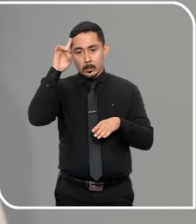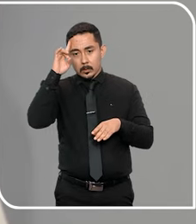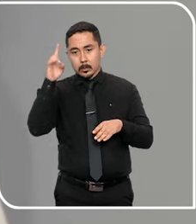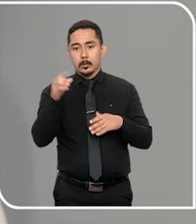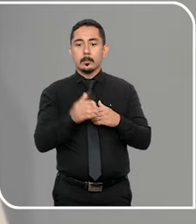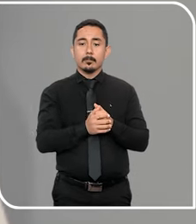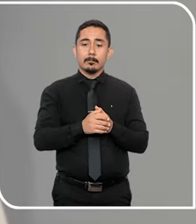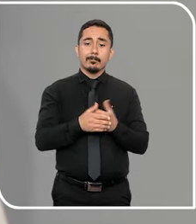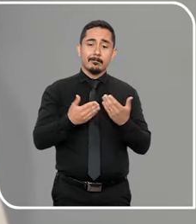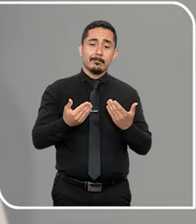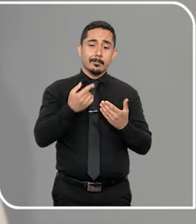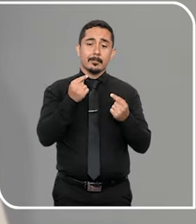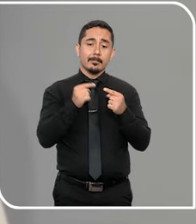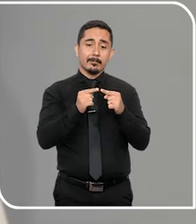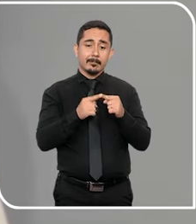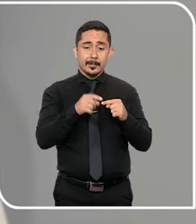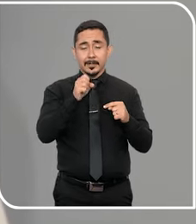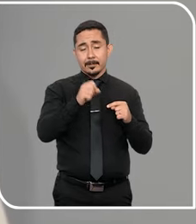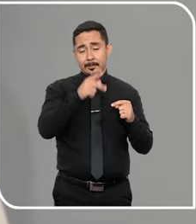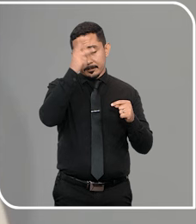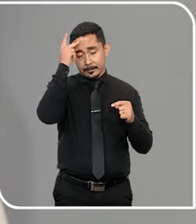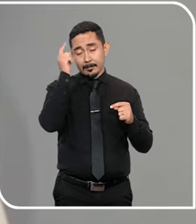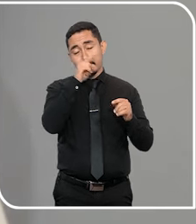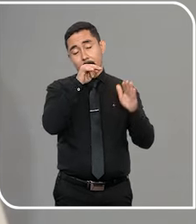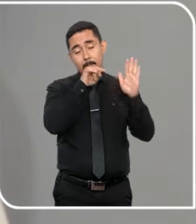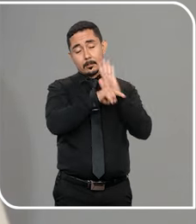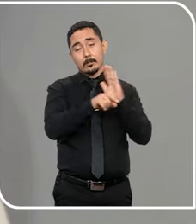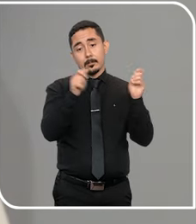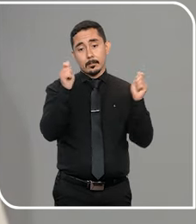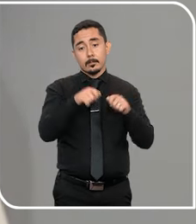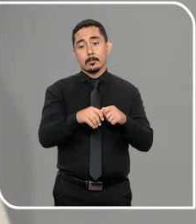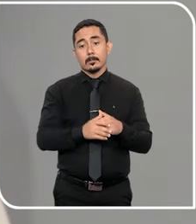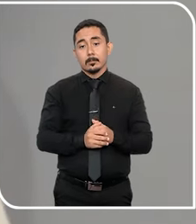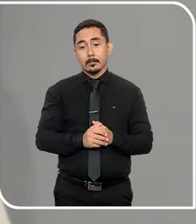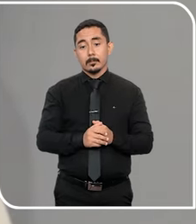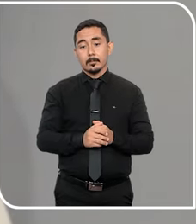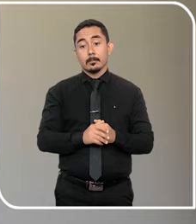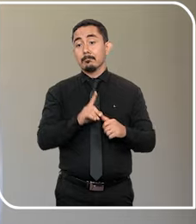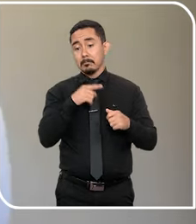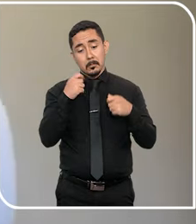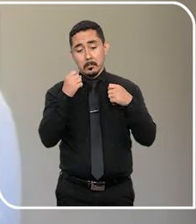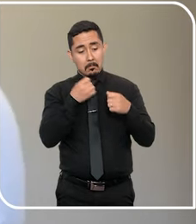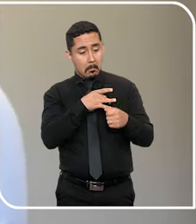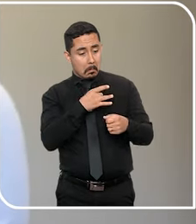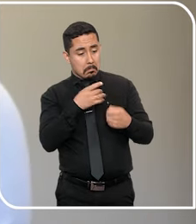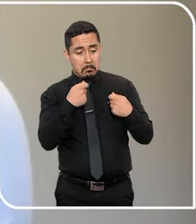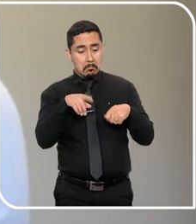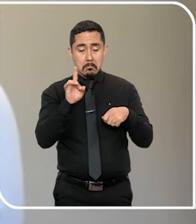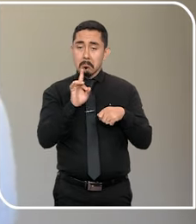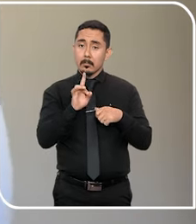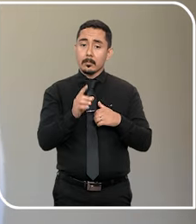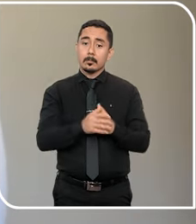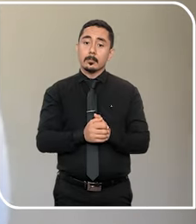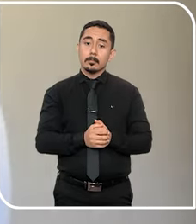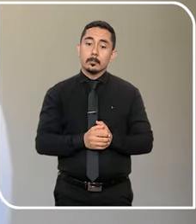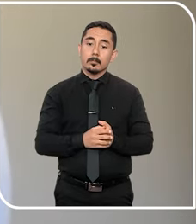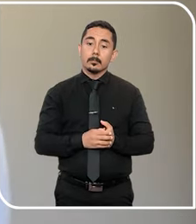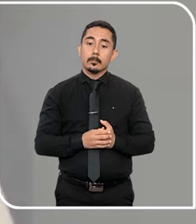né do dia a dia dela então acho que também se referir à pessoa e perguntar né isso a gente tem que ter menos medos